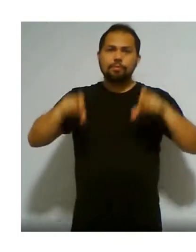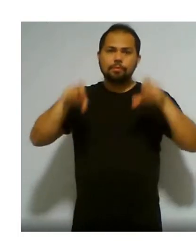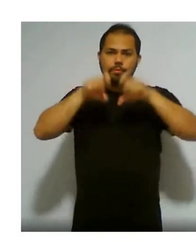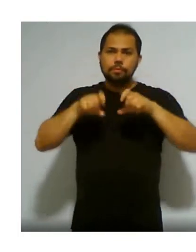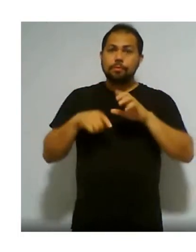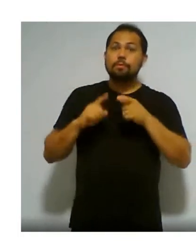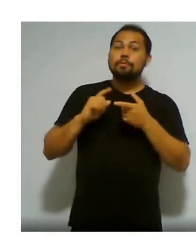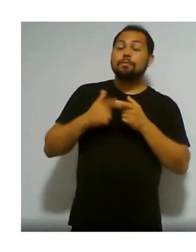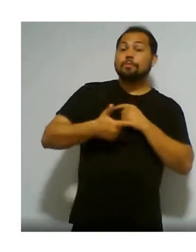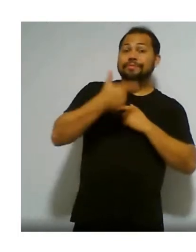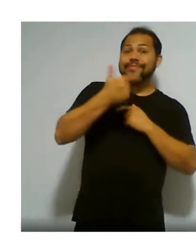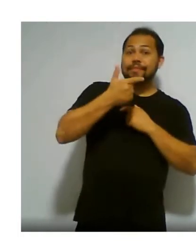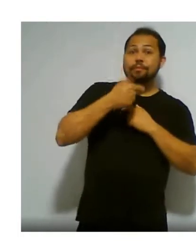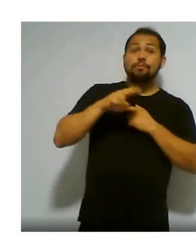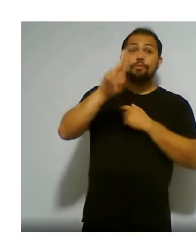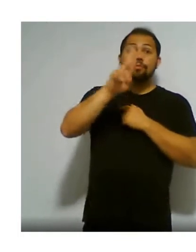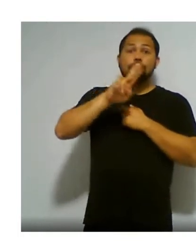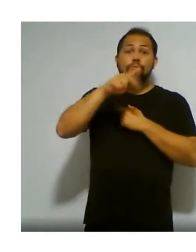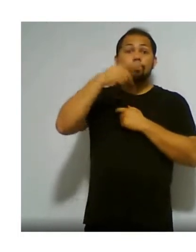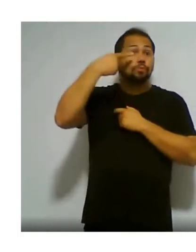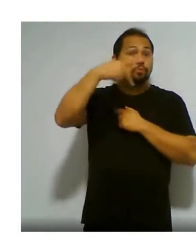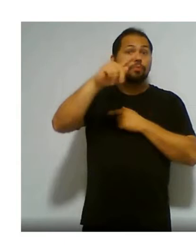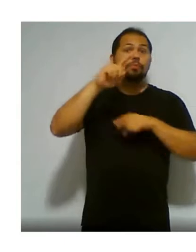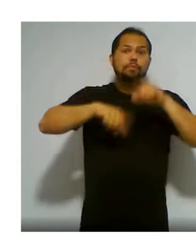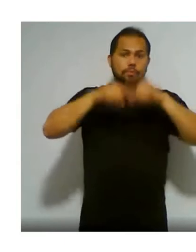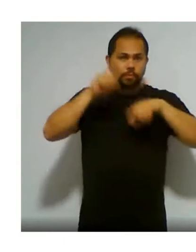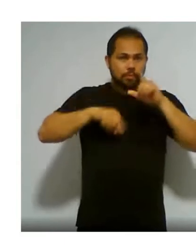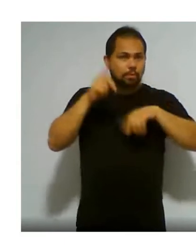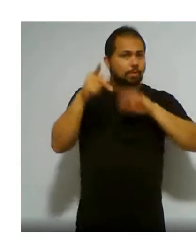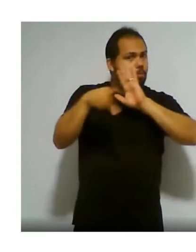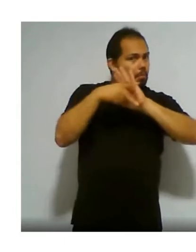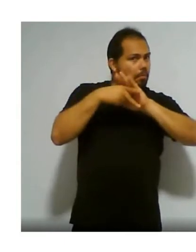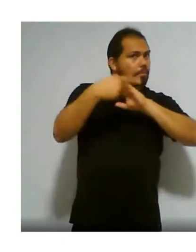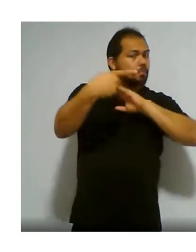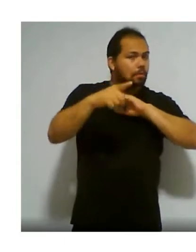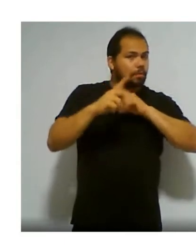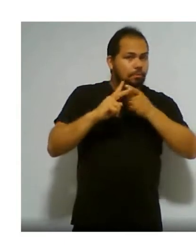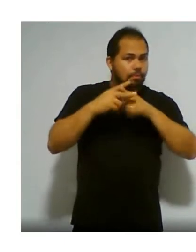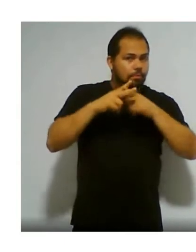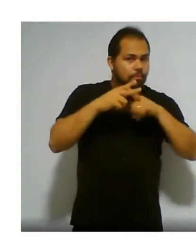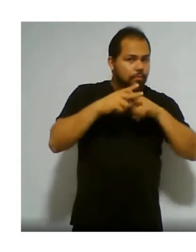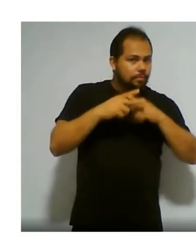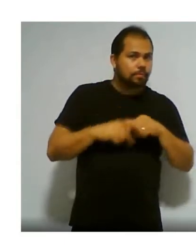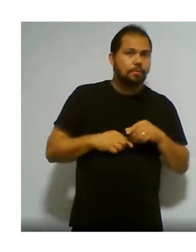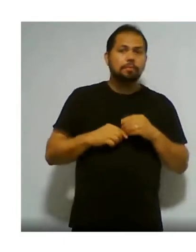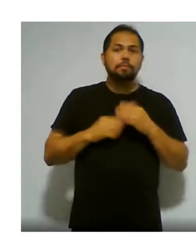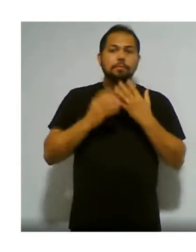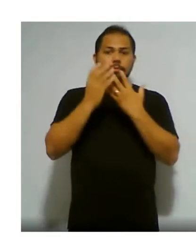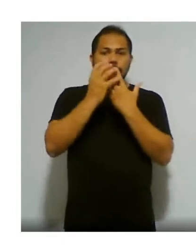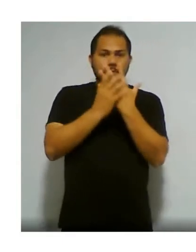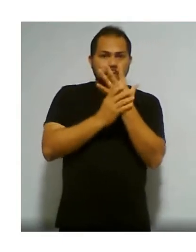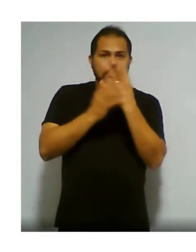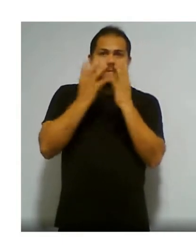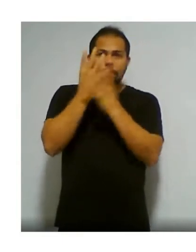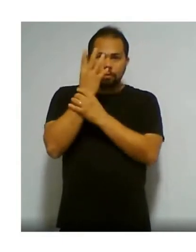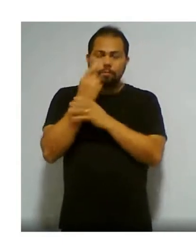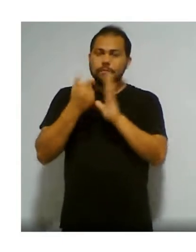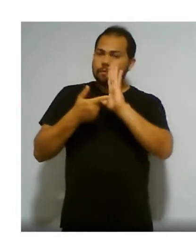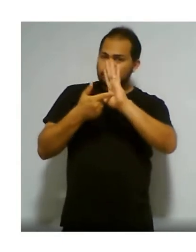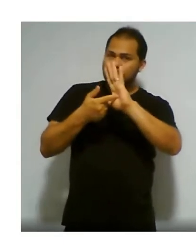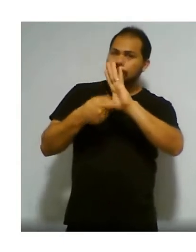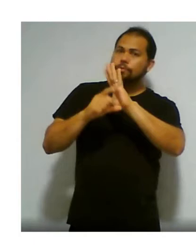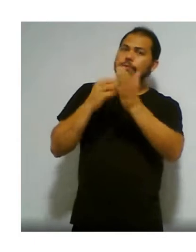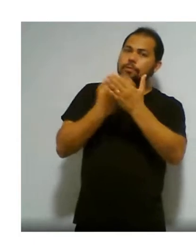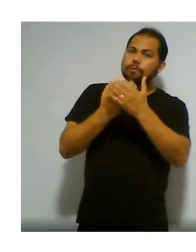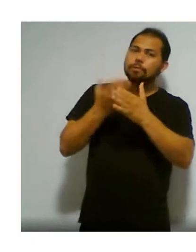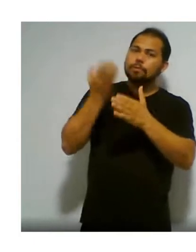para manutenção de computadores e de eletrônicos em geral. Ou a luva, que eu mostrei na aula anterior, ou a pulseira. Não faça